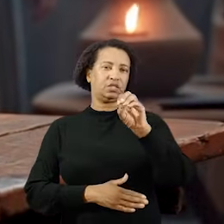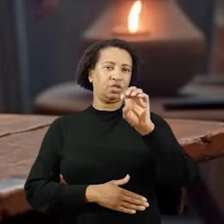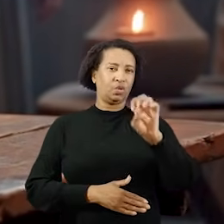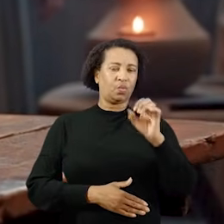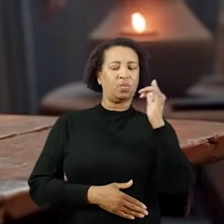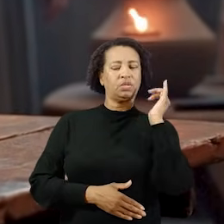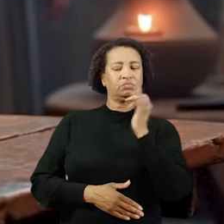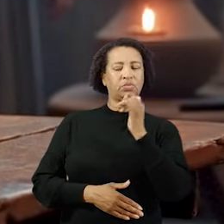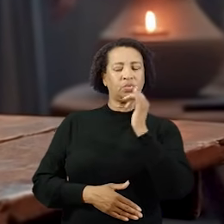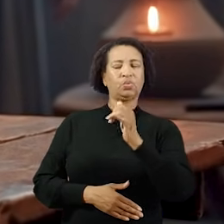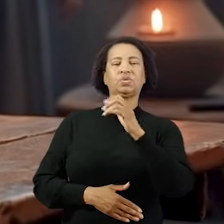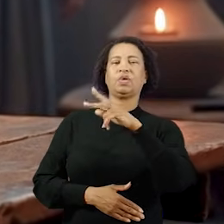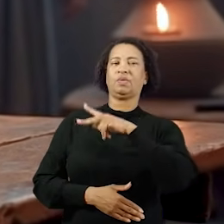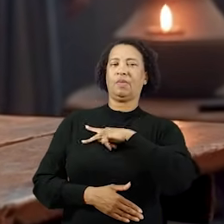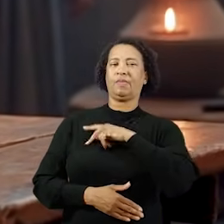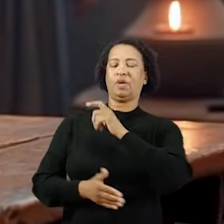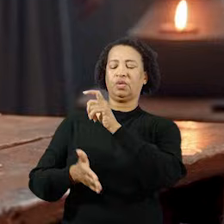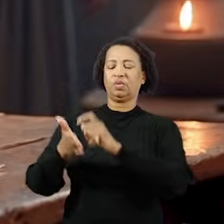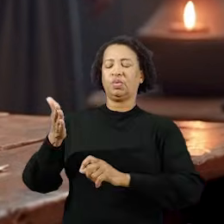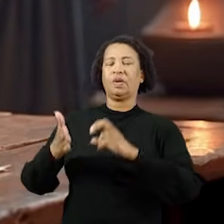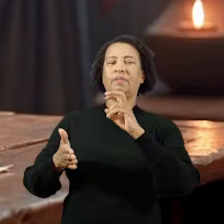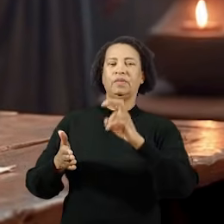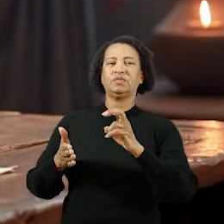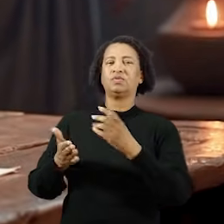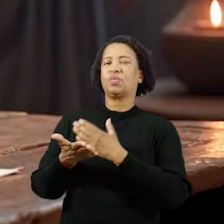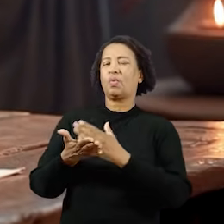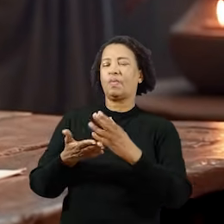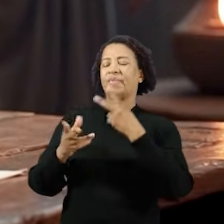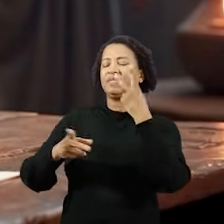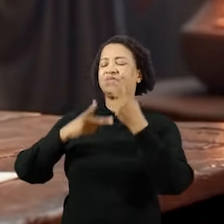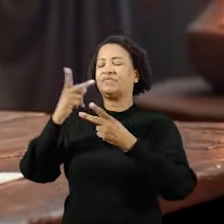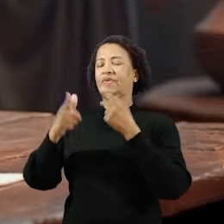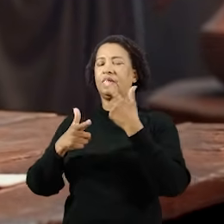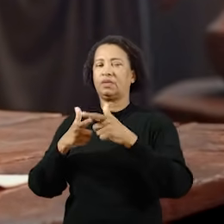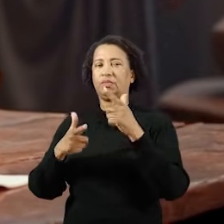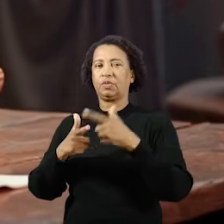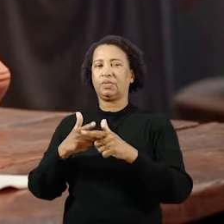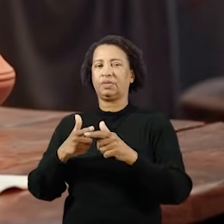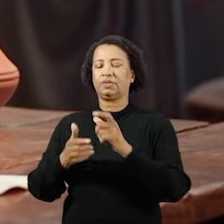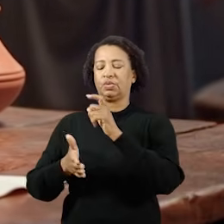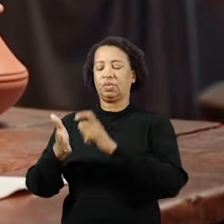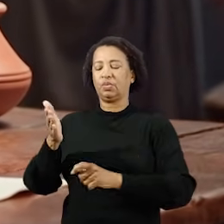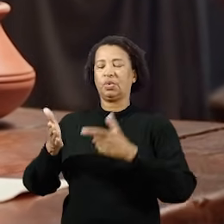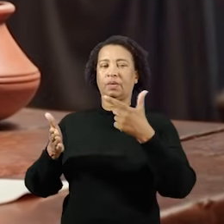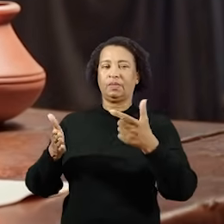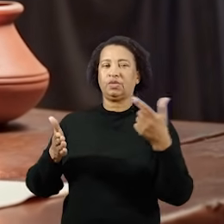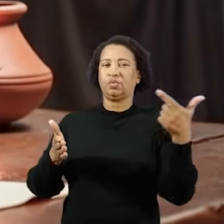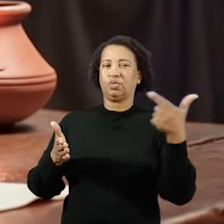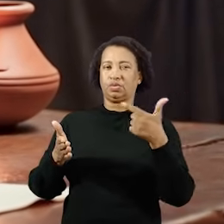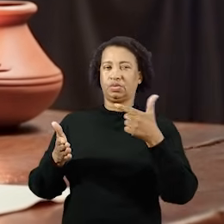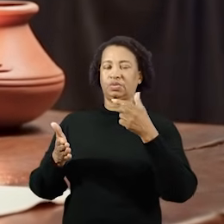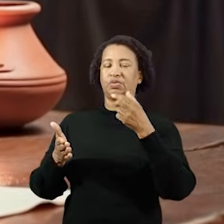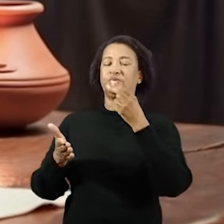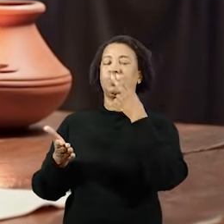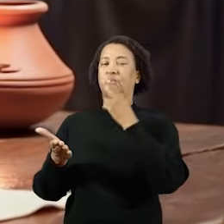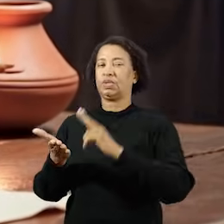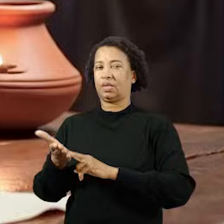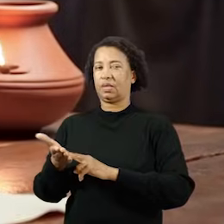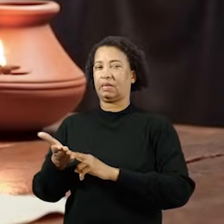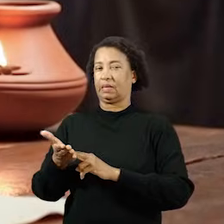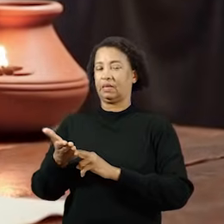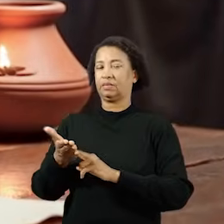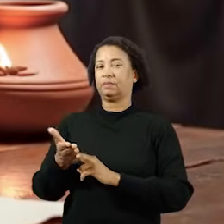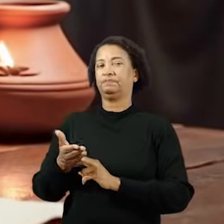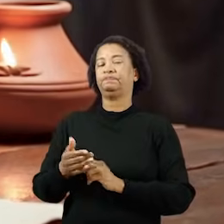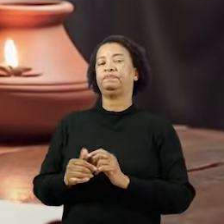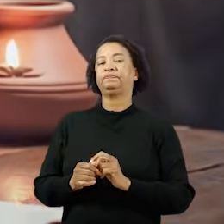que contaram a Paulo que no capítulo 5 começa a abordar o problema. No capítulo 2 da segunda carta de Paulo aos